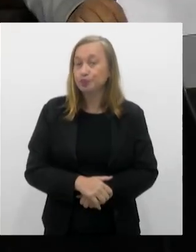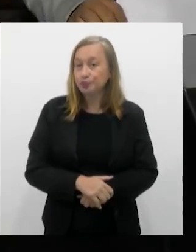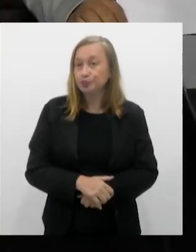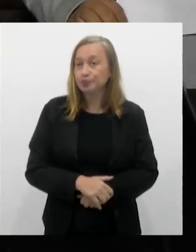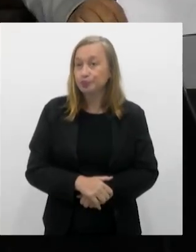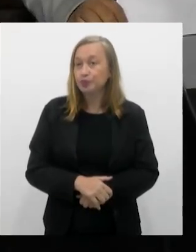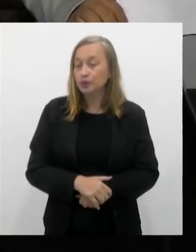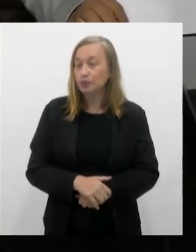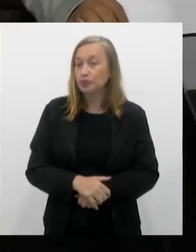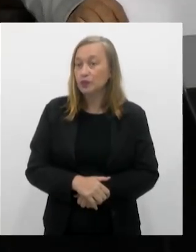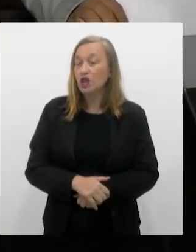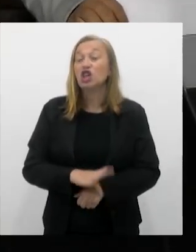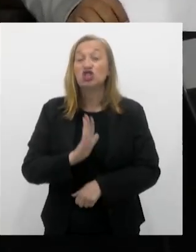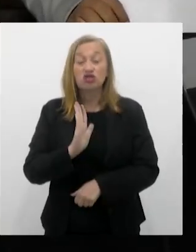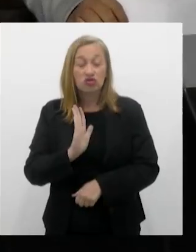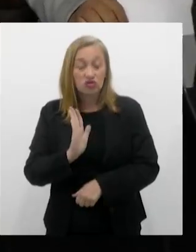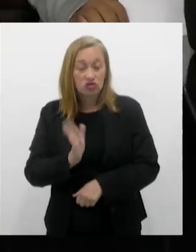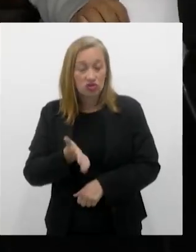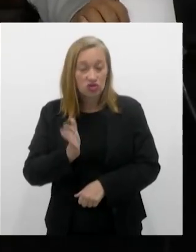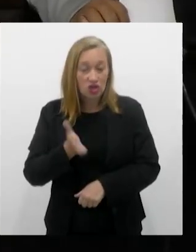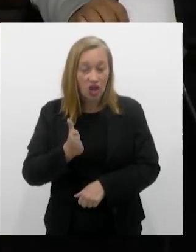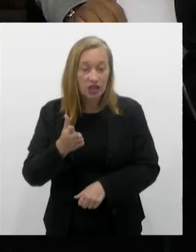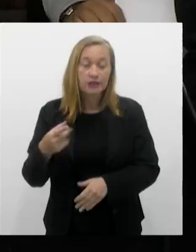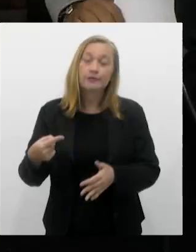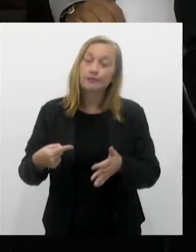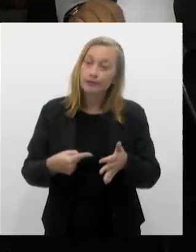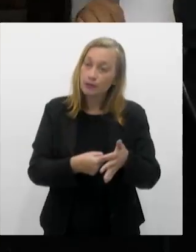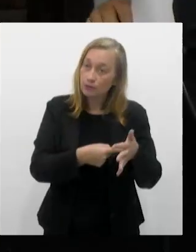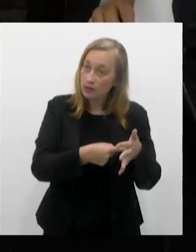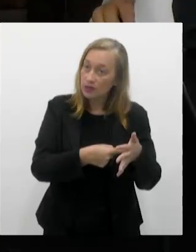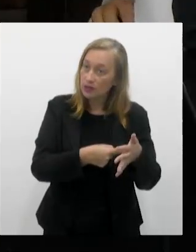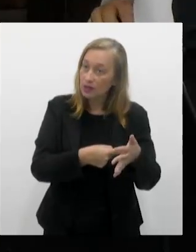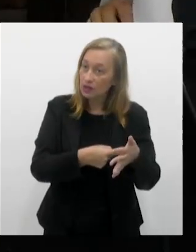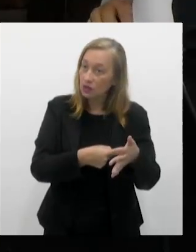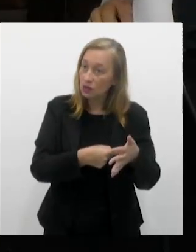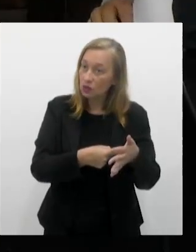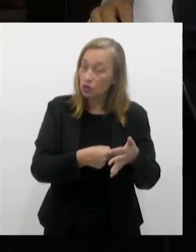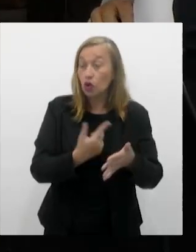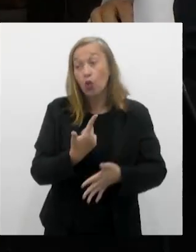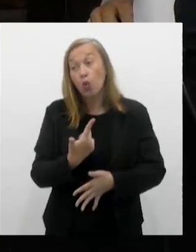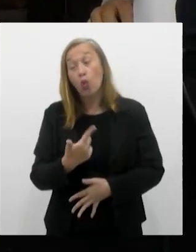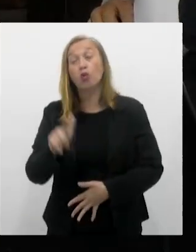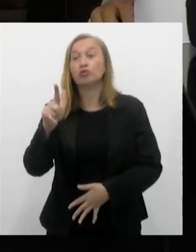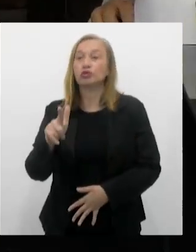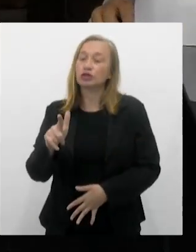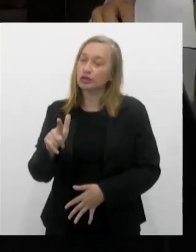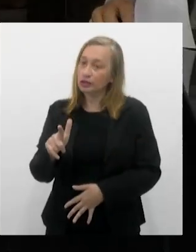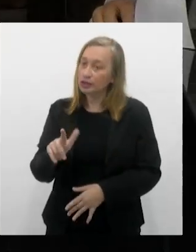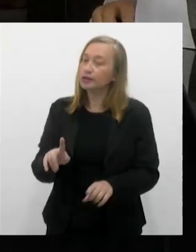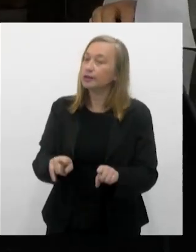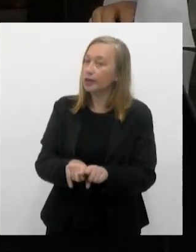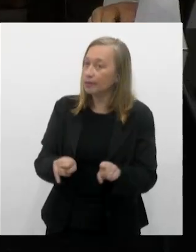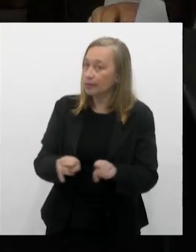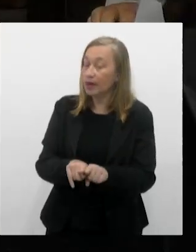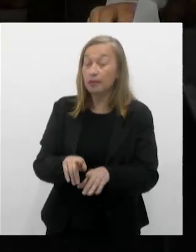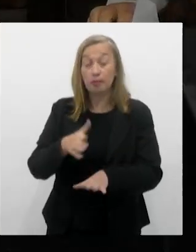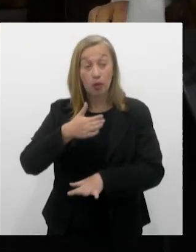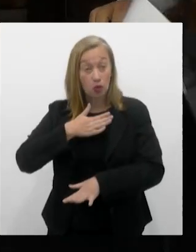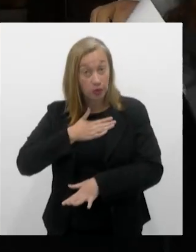que já tinha sido precedida esta denúncia de uma outra, também feita por